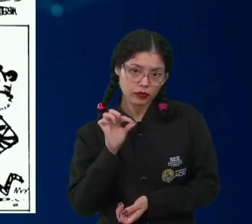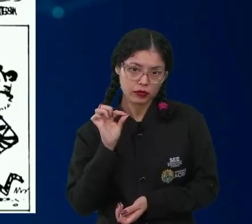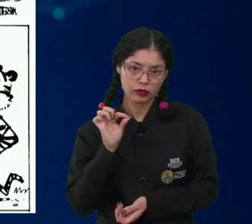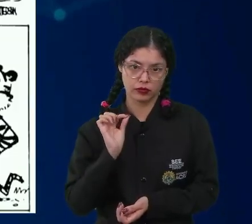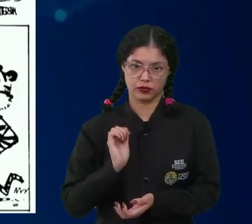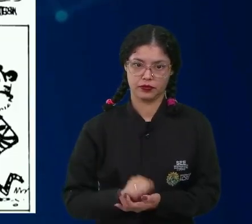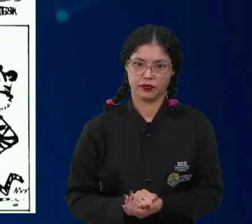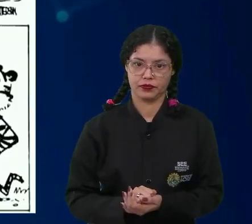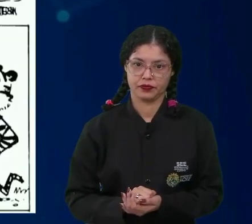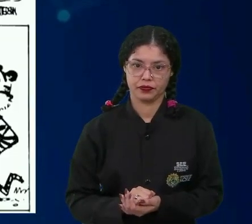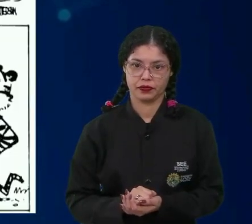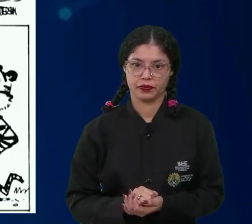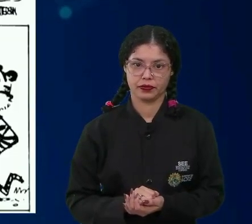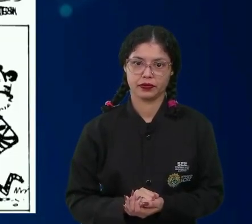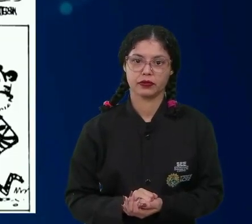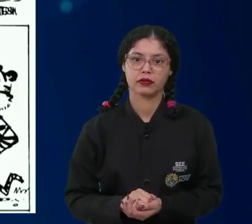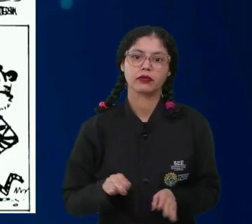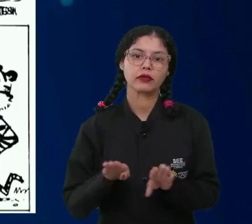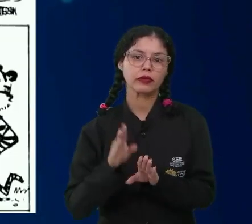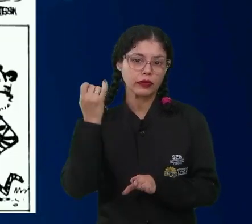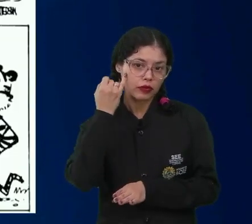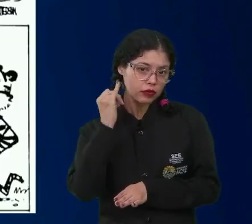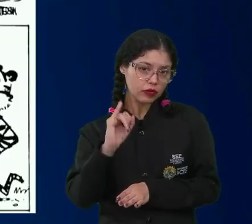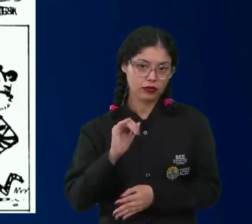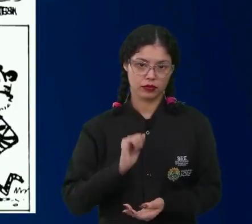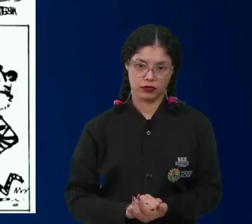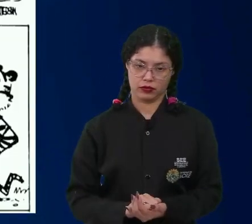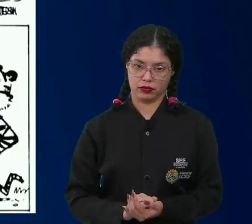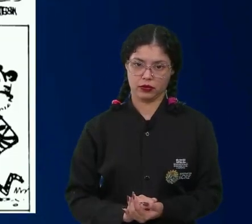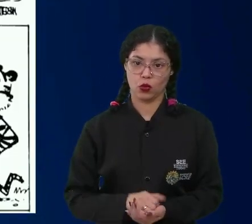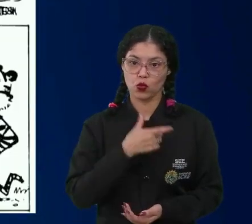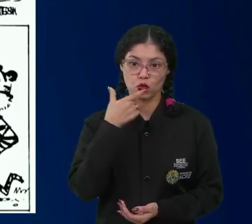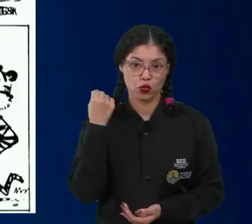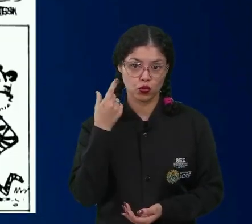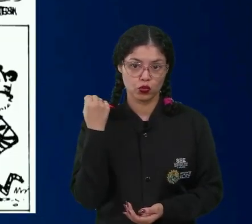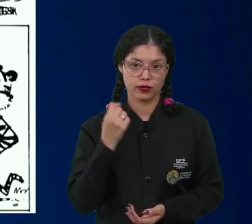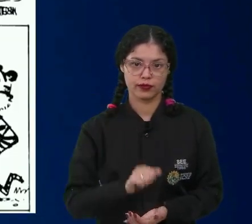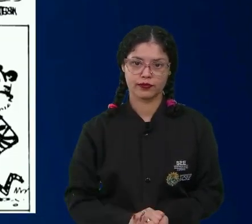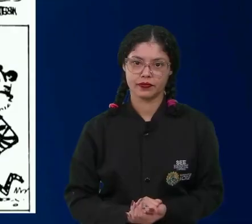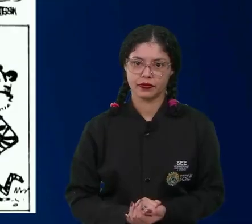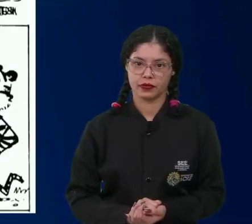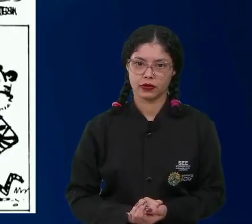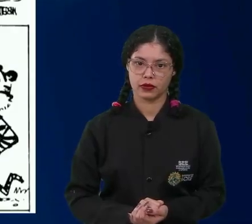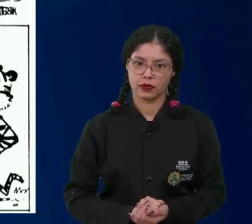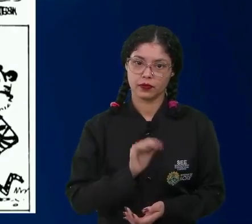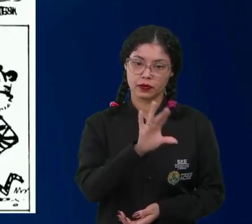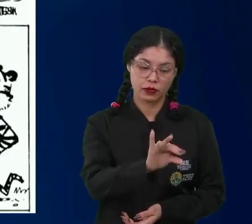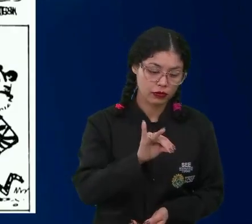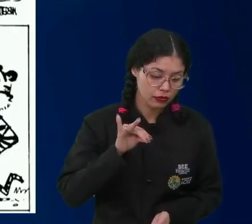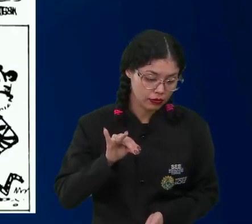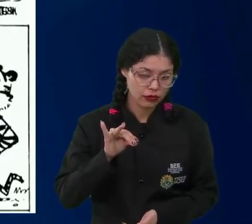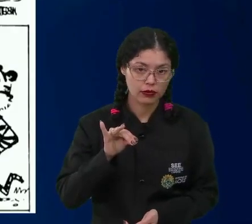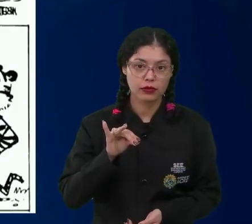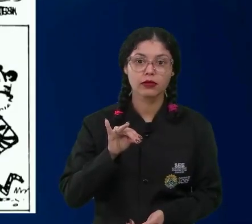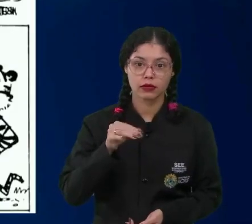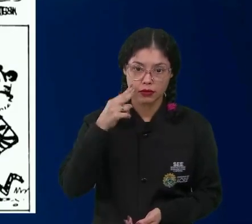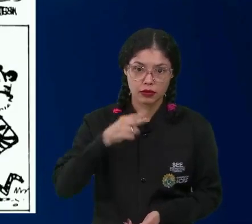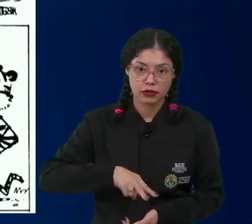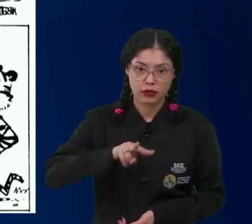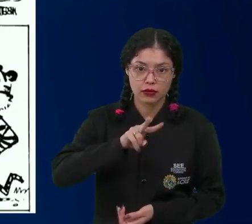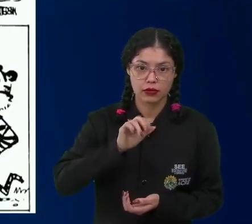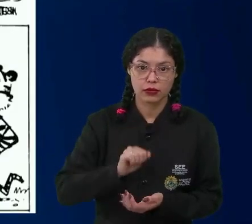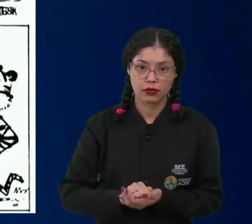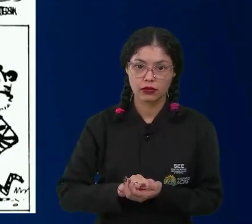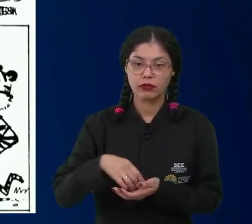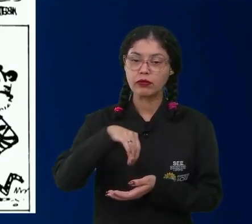pensando, aí ele tem uma ideia, o gato, e ele faz o seguinte: vem cá, deixa eu ver